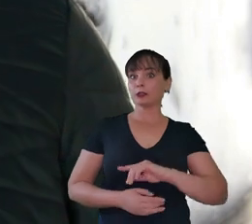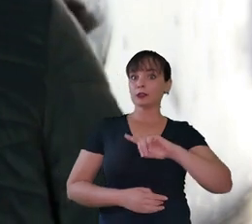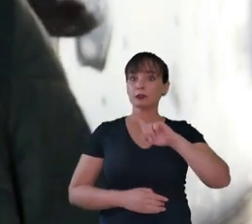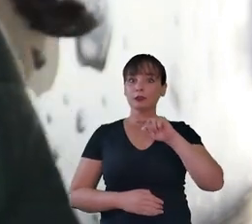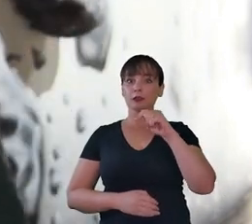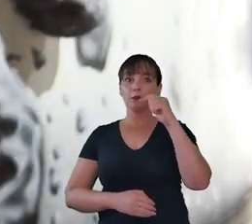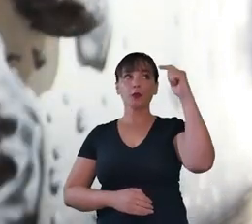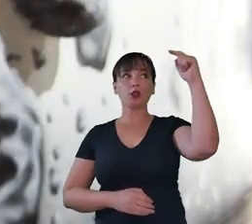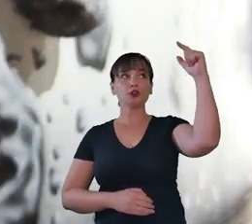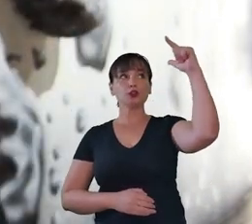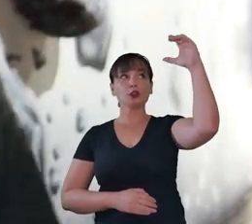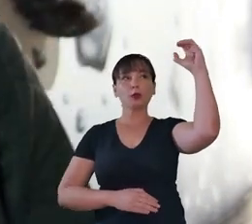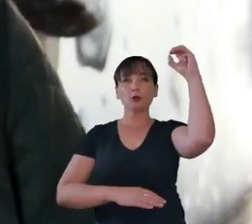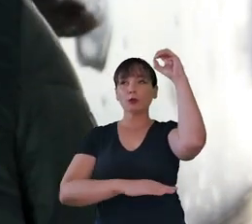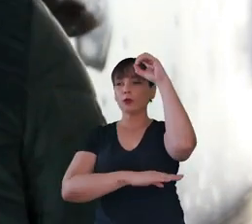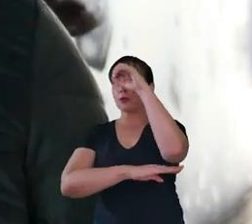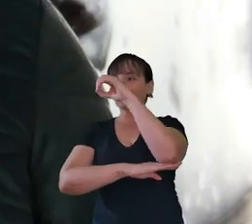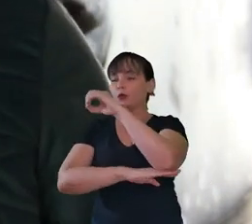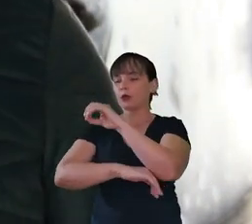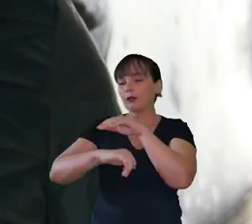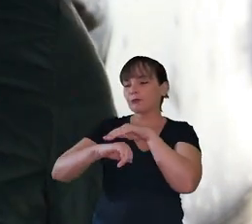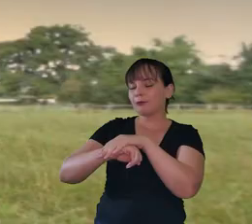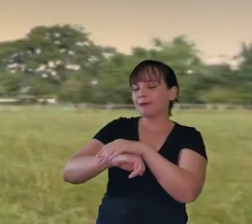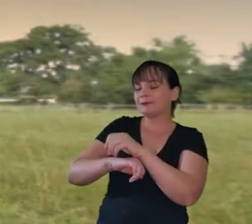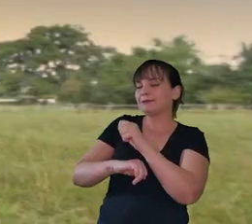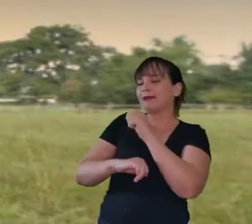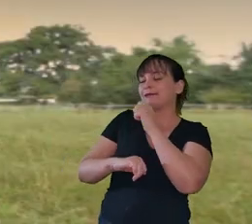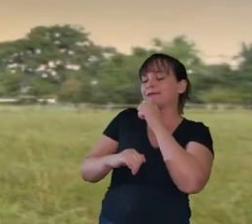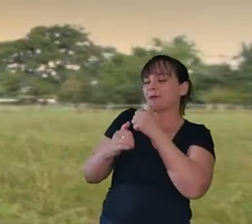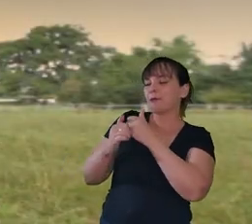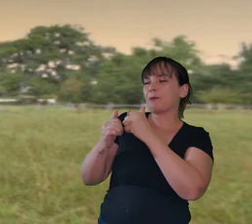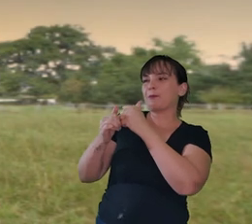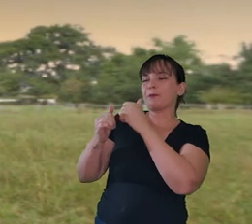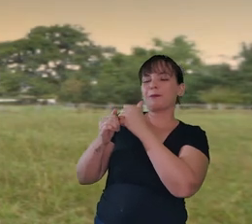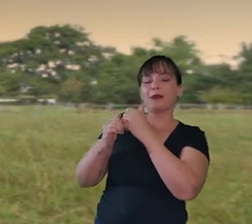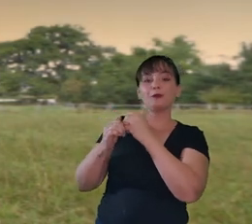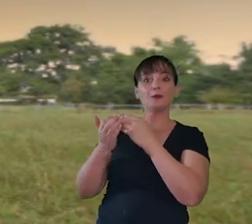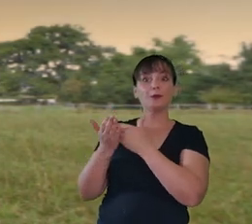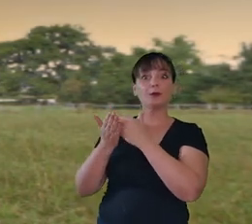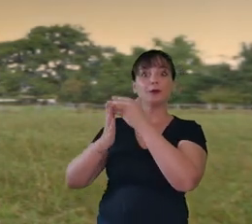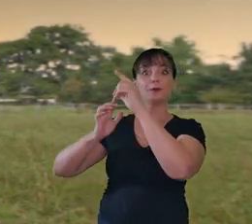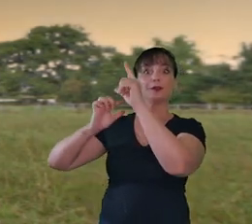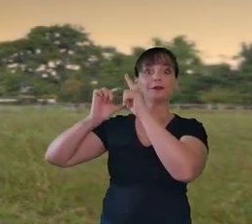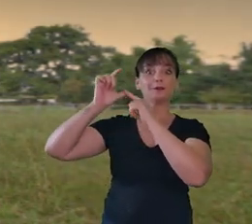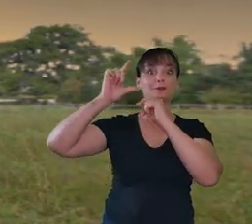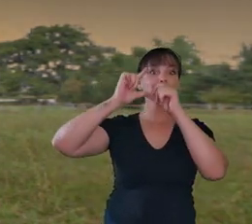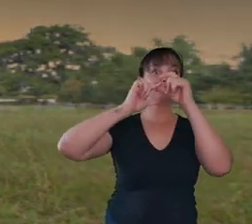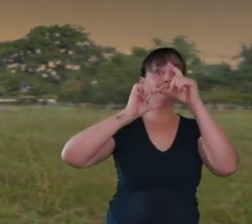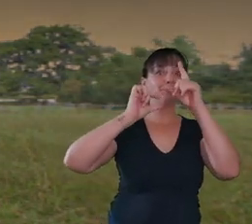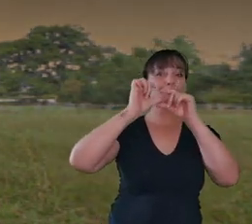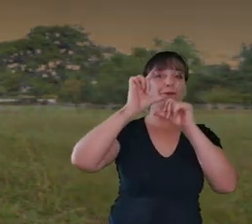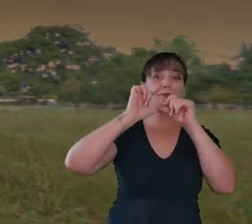Logo após o sol se pôr, quando a noite ainda sente um gostinho de sol em sua boca, já começam a brilhar as primeiras